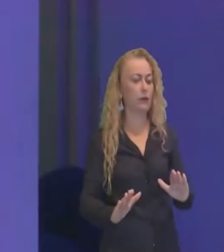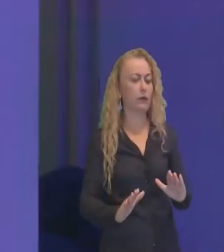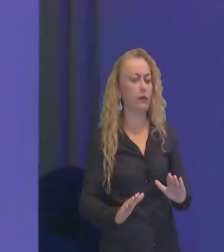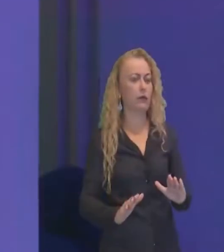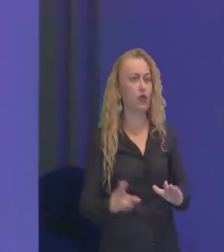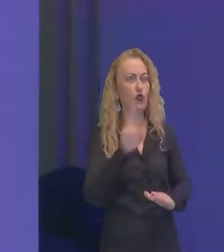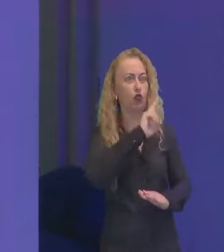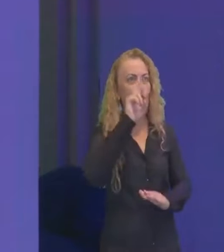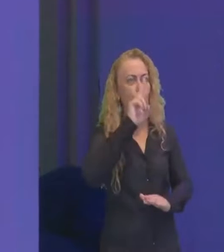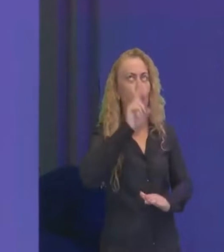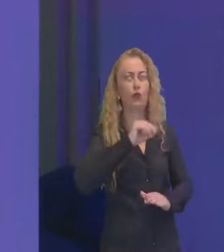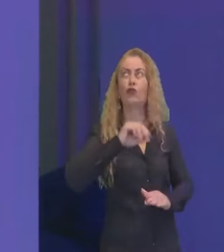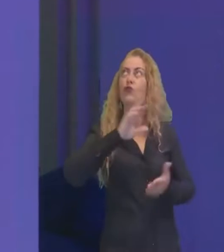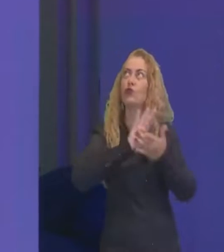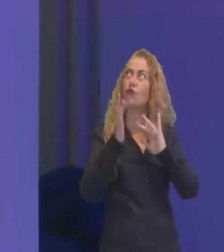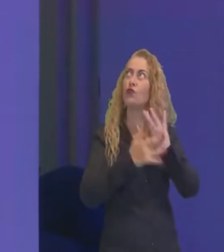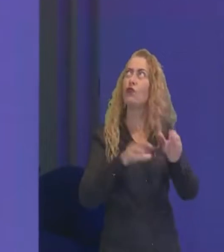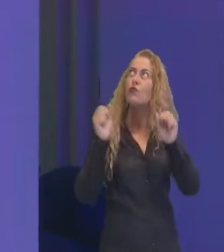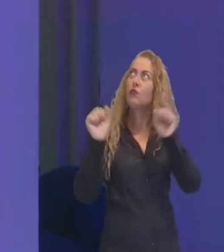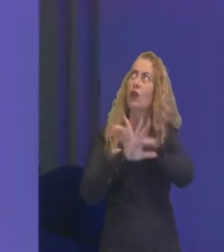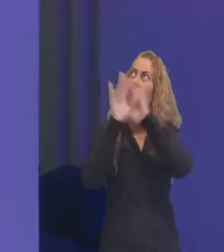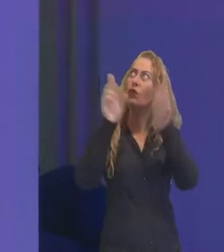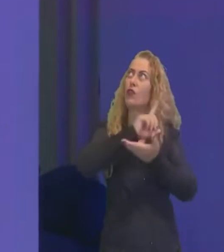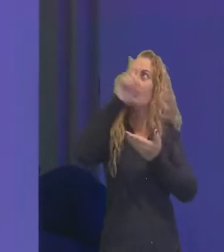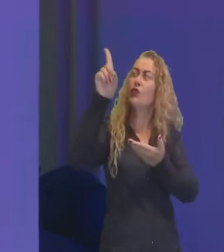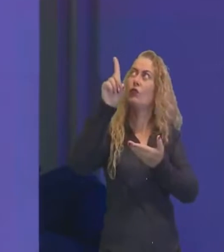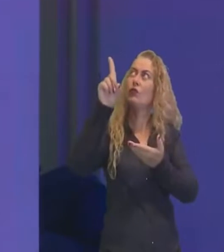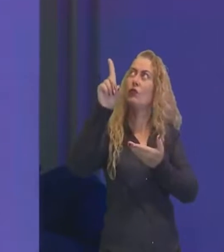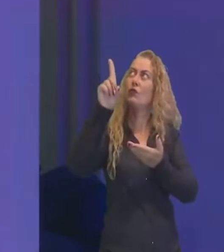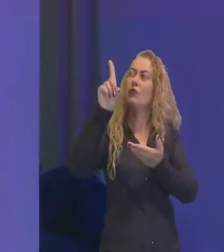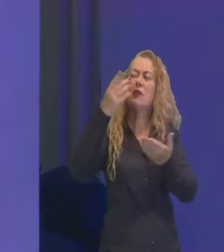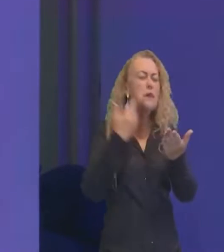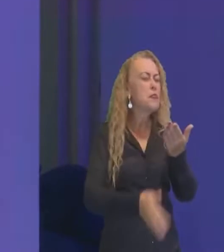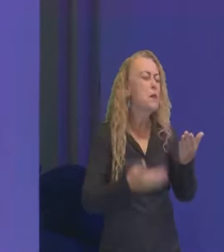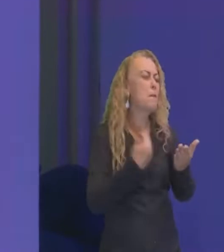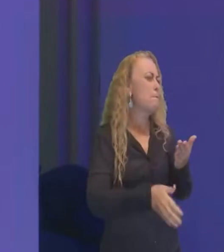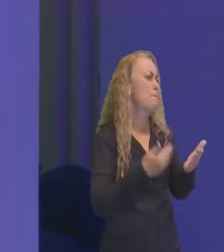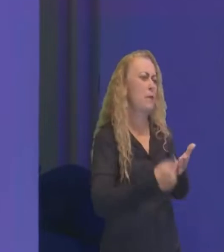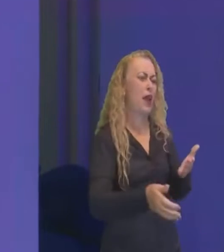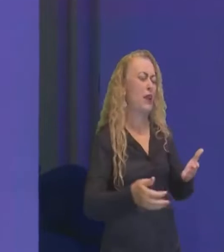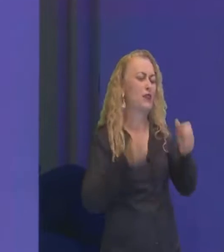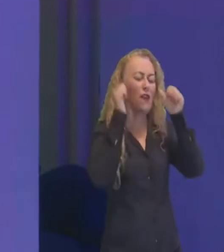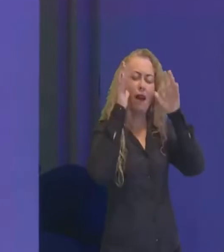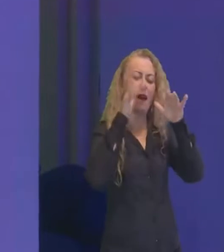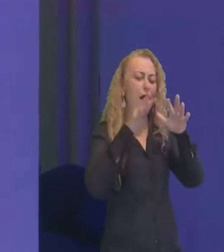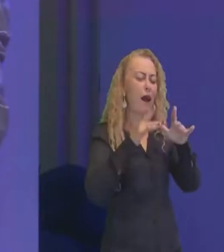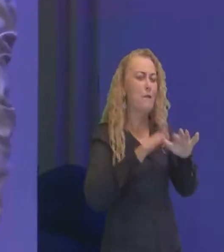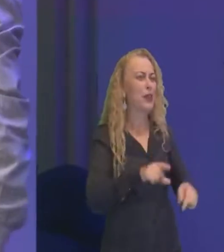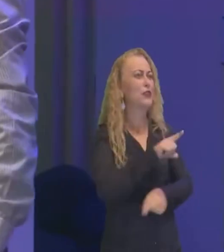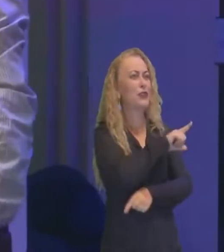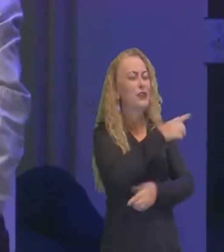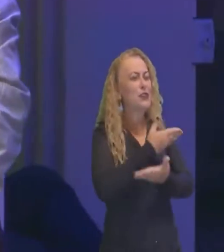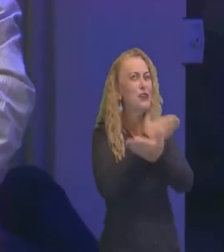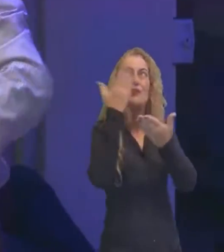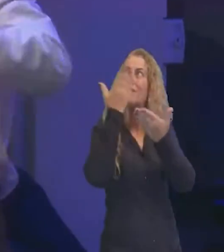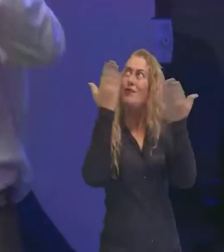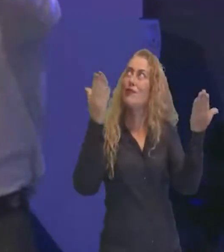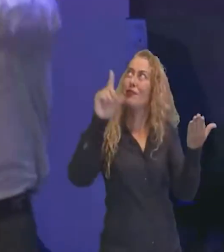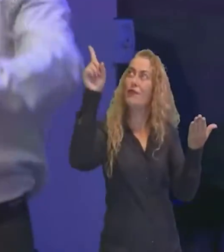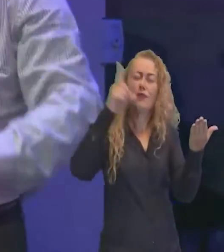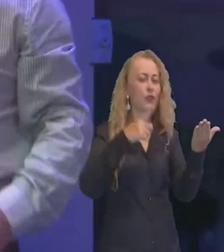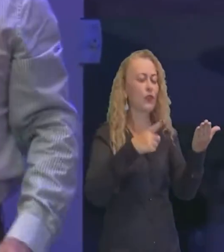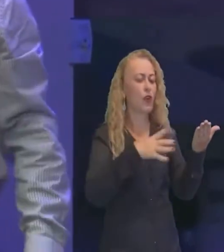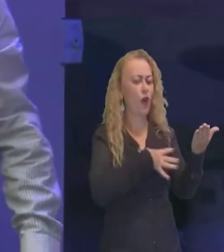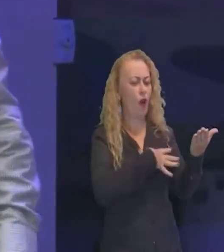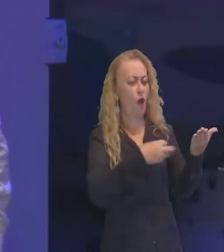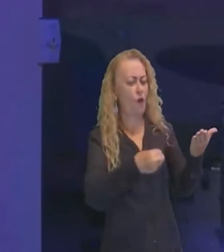Não perca o que Deus tem preparado para você. porque depois vem os filhos, e